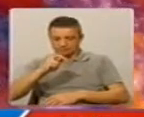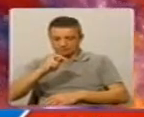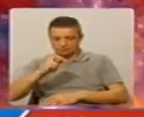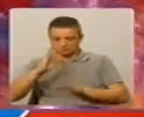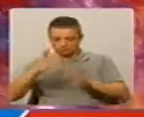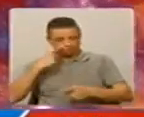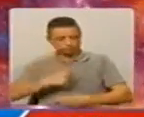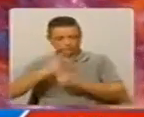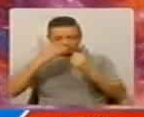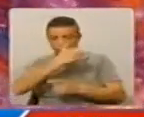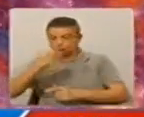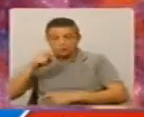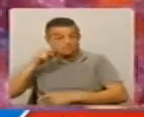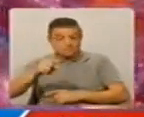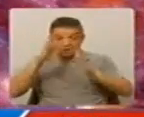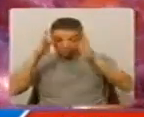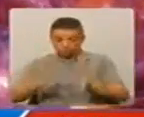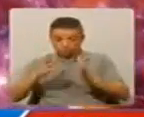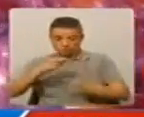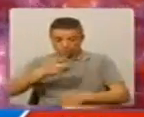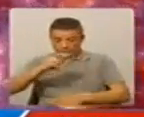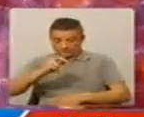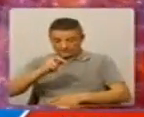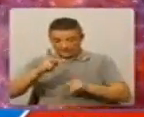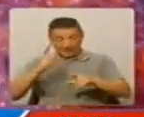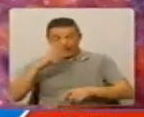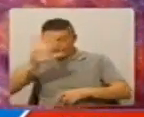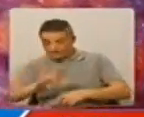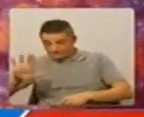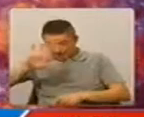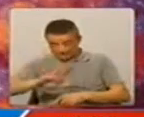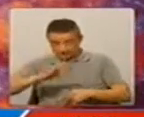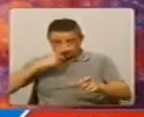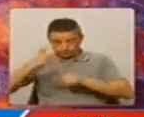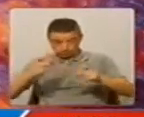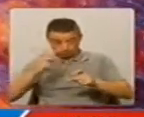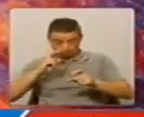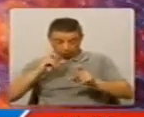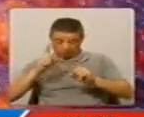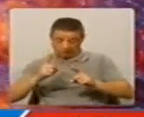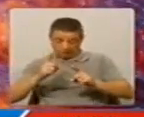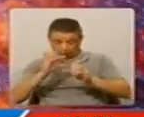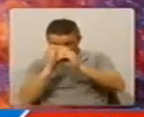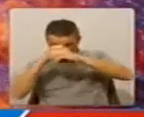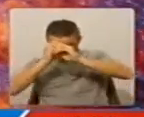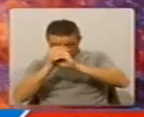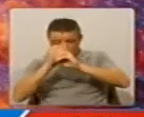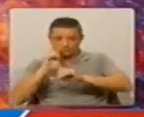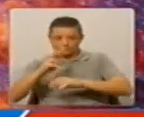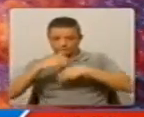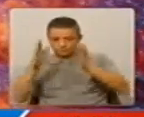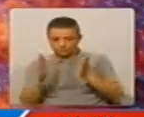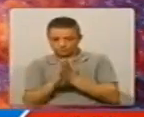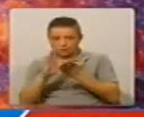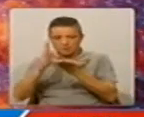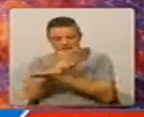conhecemos mais de 200 mil, mas esses 93 quasares, o que os astrónomos descobriram foi que estes quasares estão todos